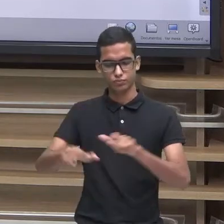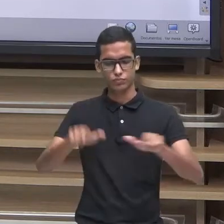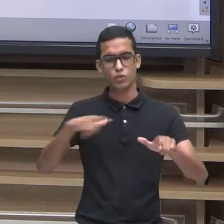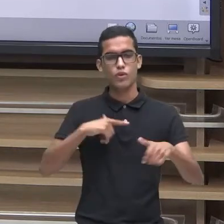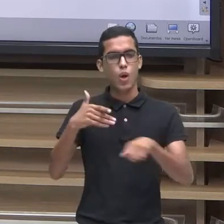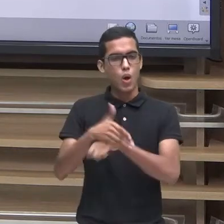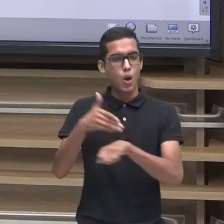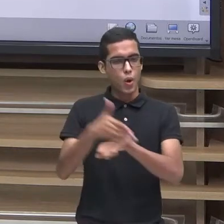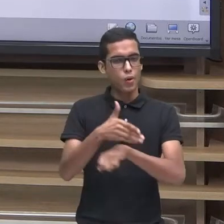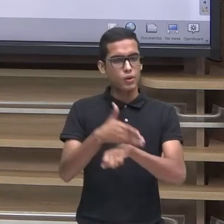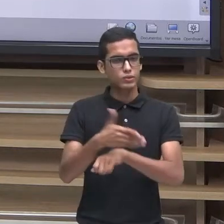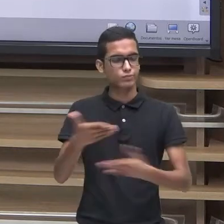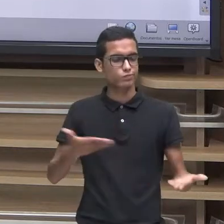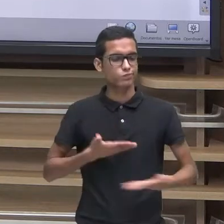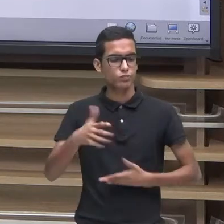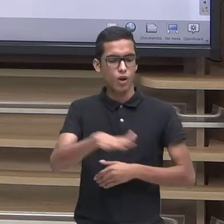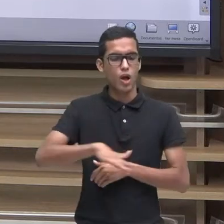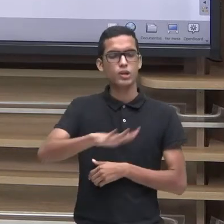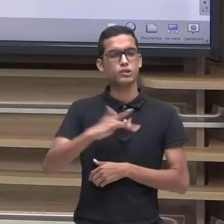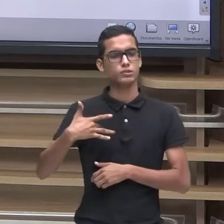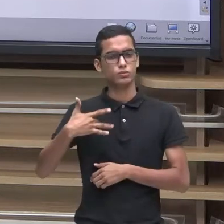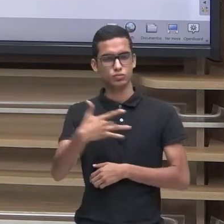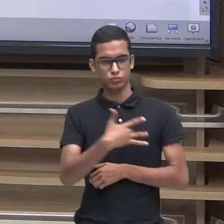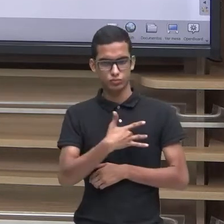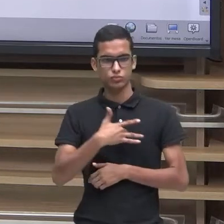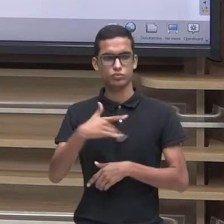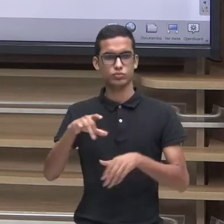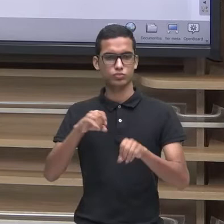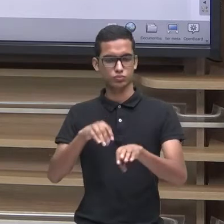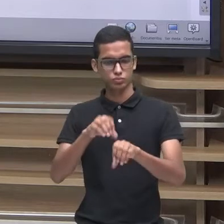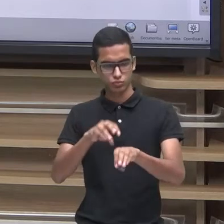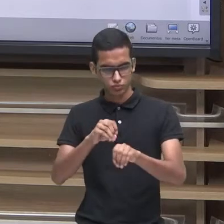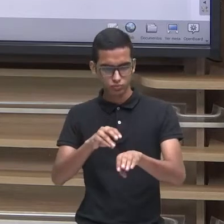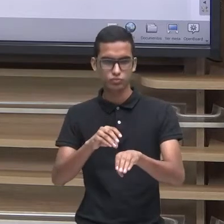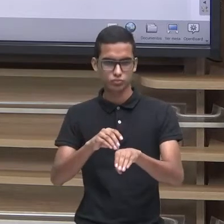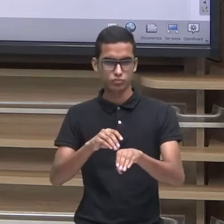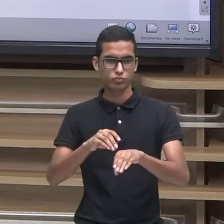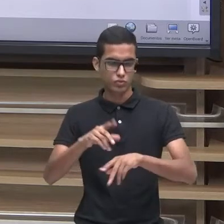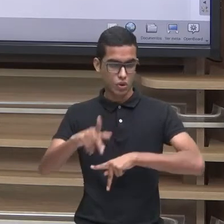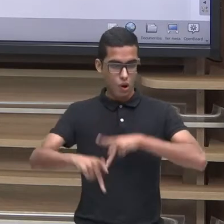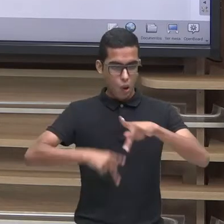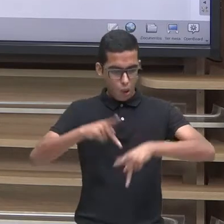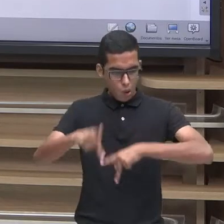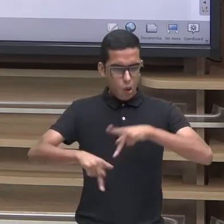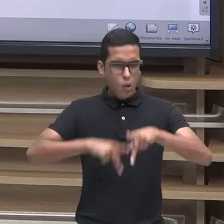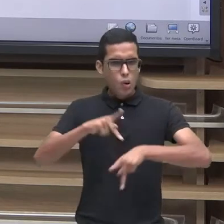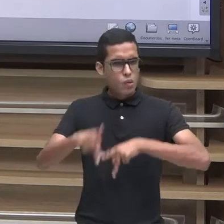básicos de saúde, educação, principalmente serviços de saúde, e essa população vai